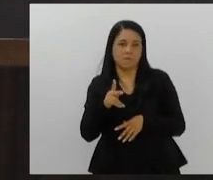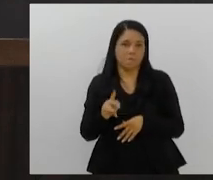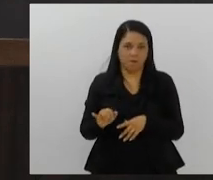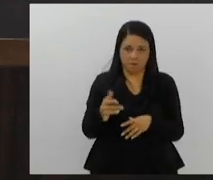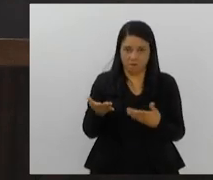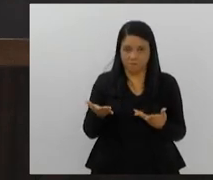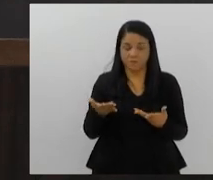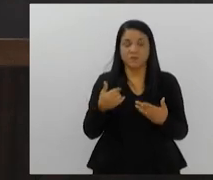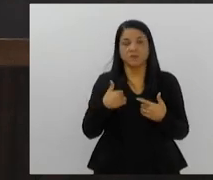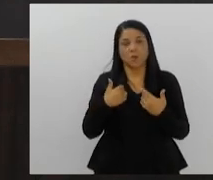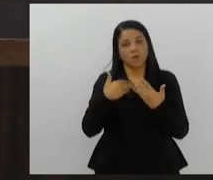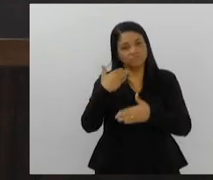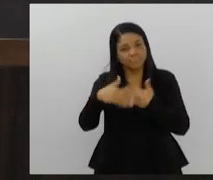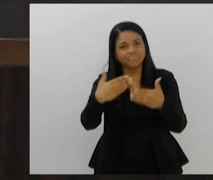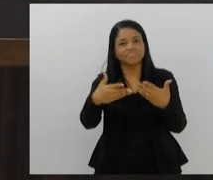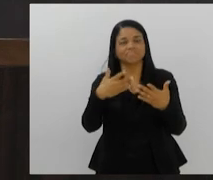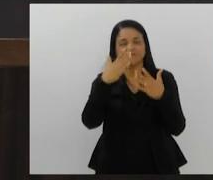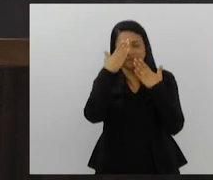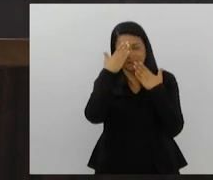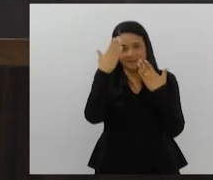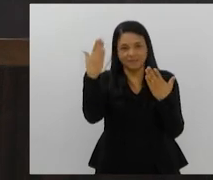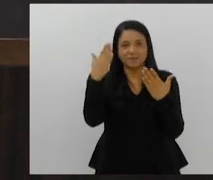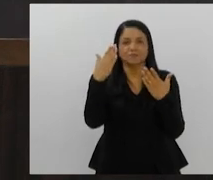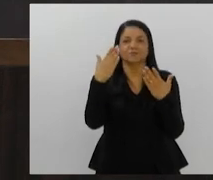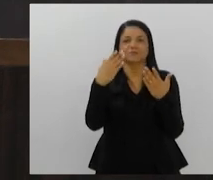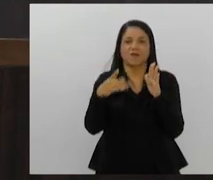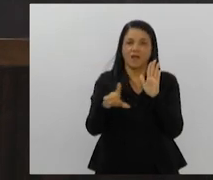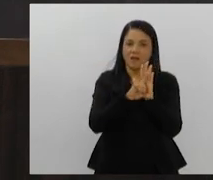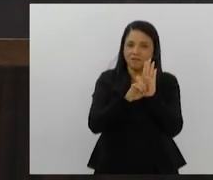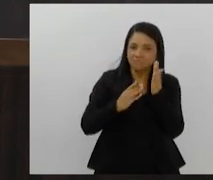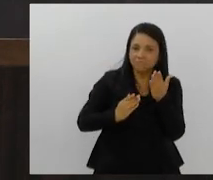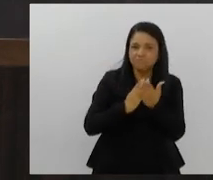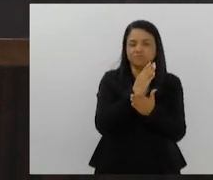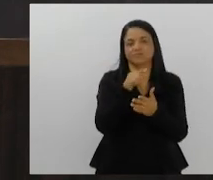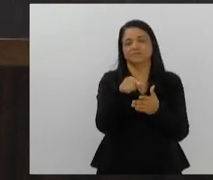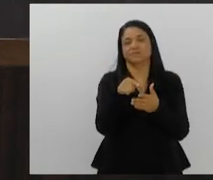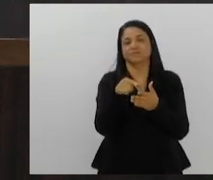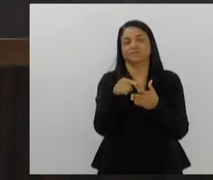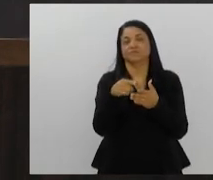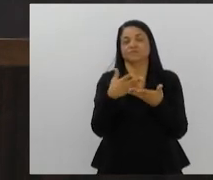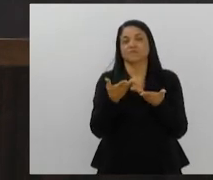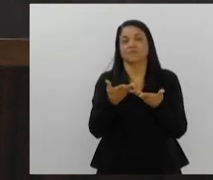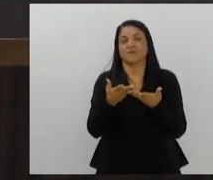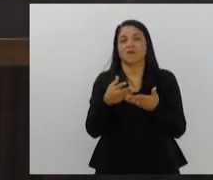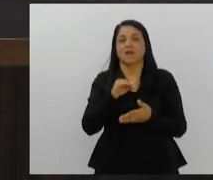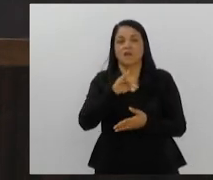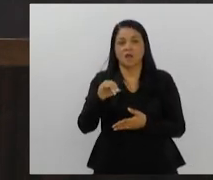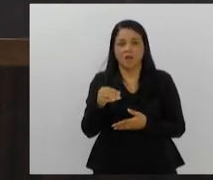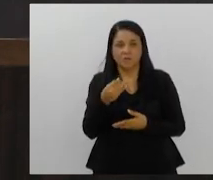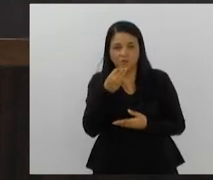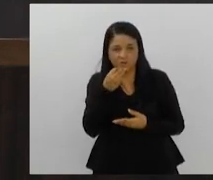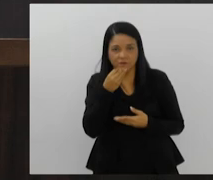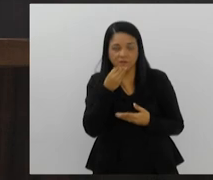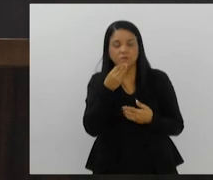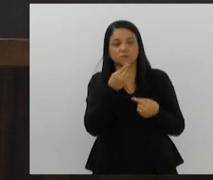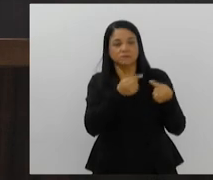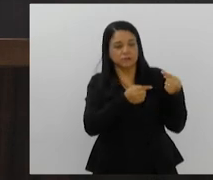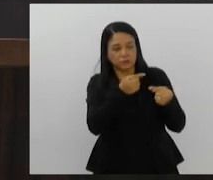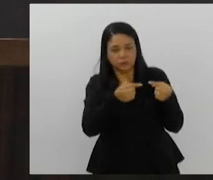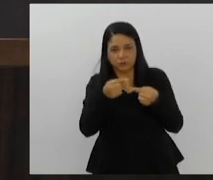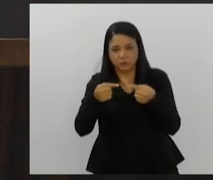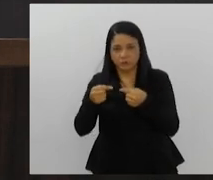avança, se a gente puder abrir, se Vossa Excelência permitir, né? E aproveitando que está dentro da discussão, deputada